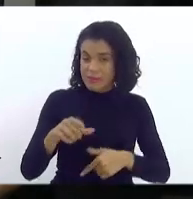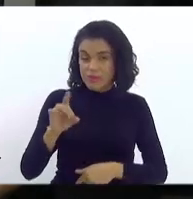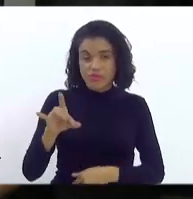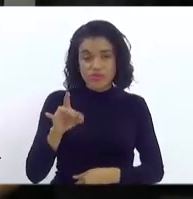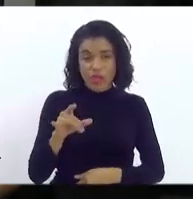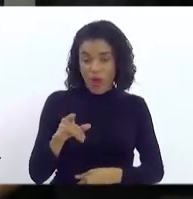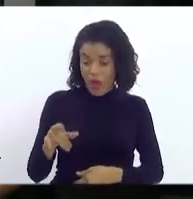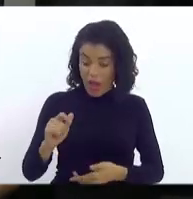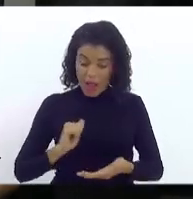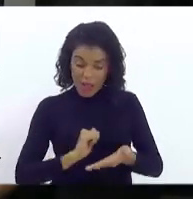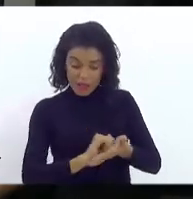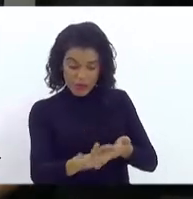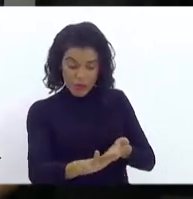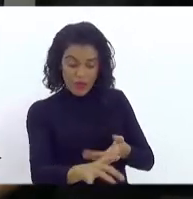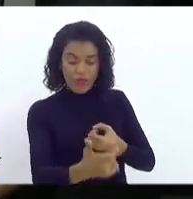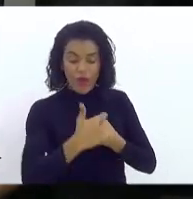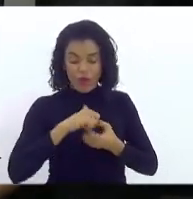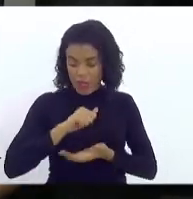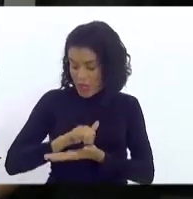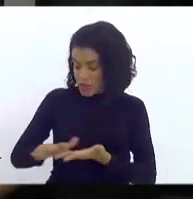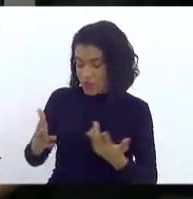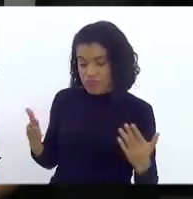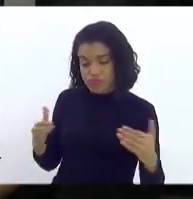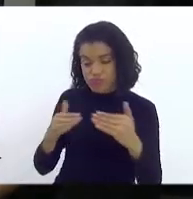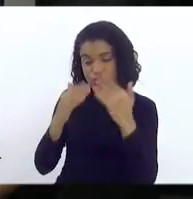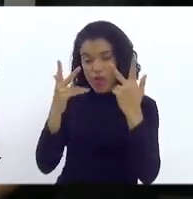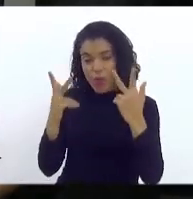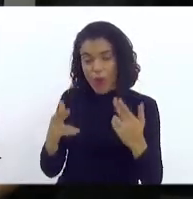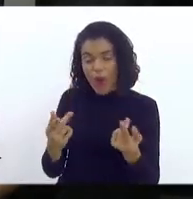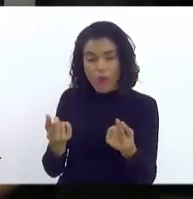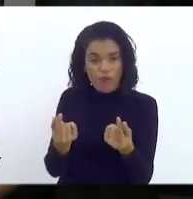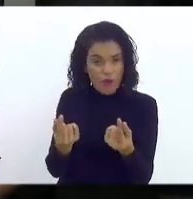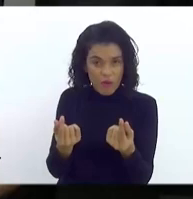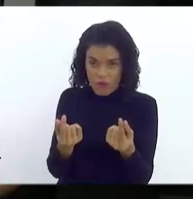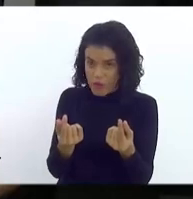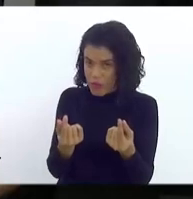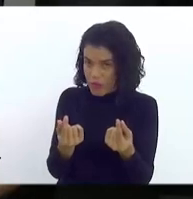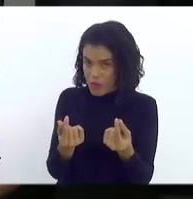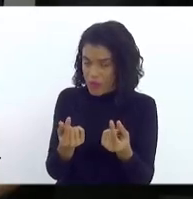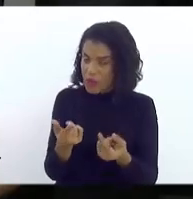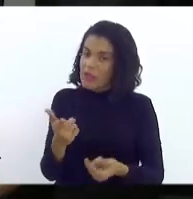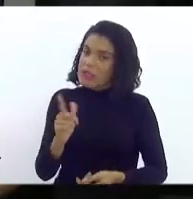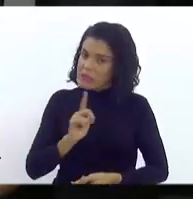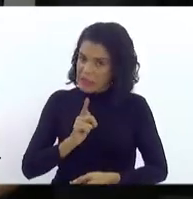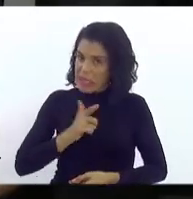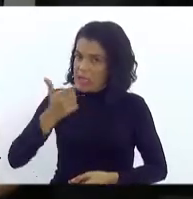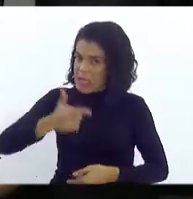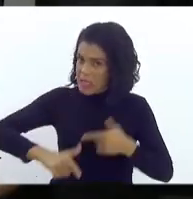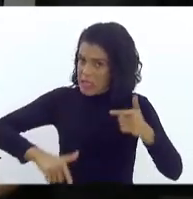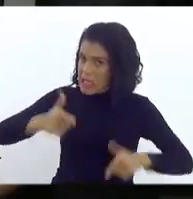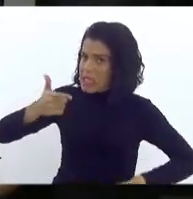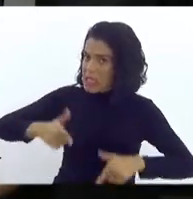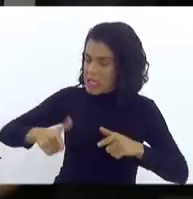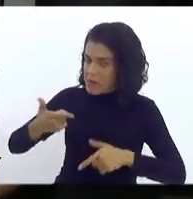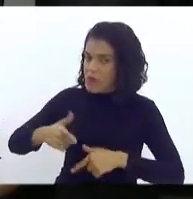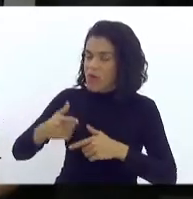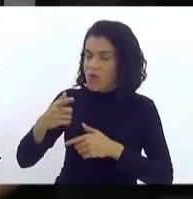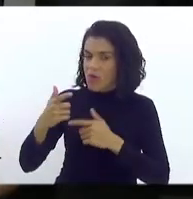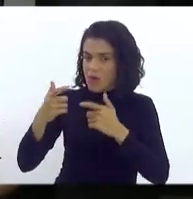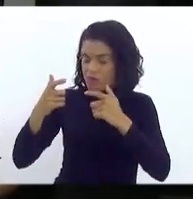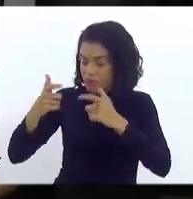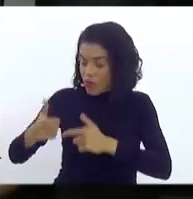que ela executa nisso. Ela não recebe nenhum valor associado a essa rede depreciada. E temos bastante rede depreciada que se